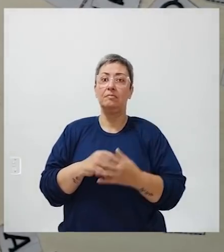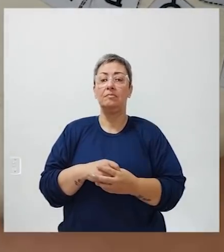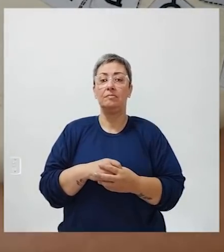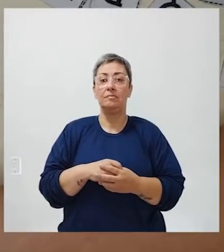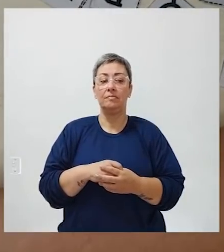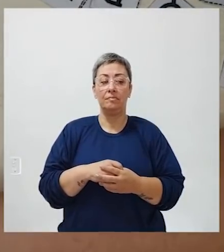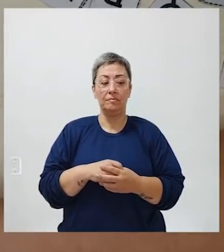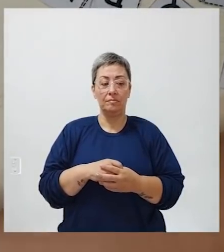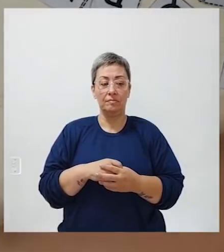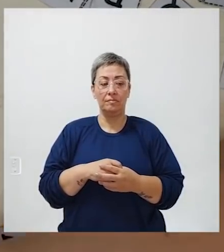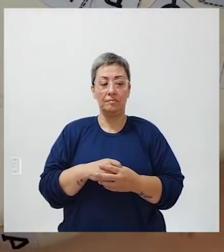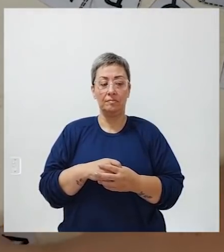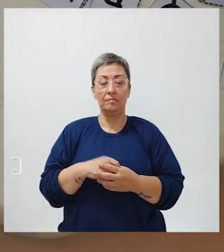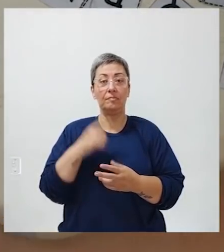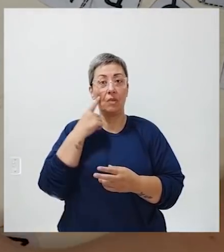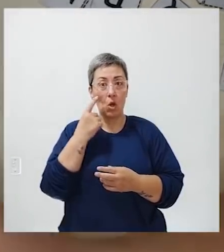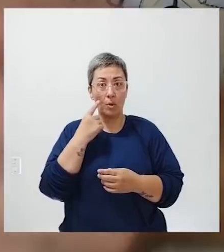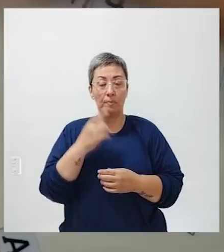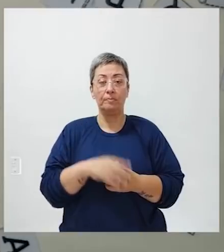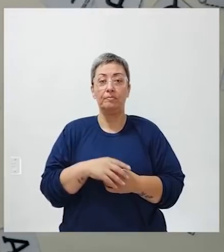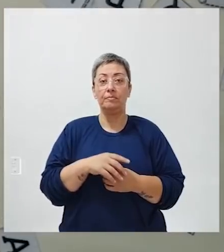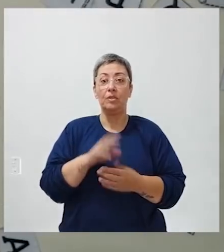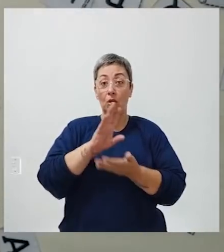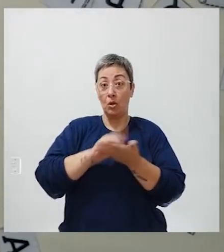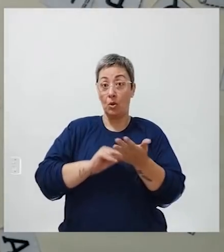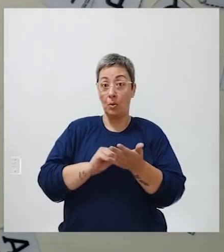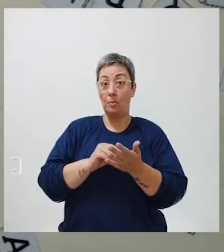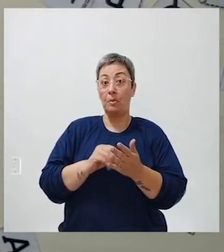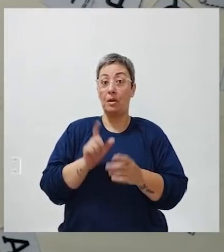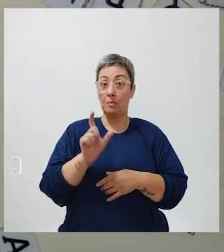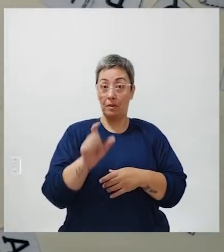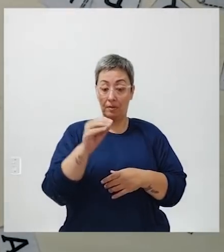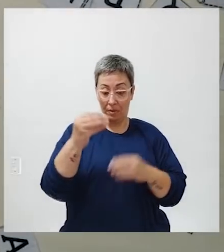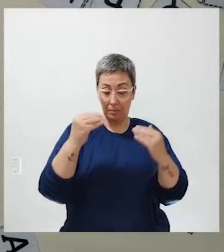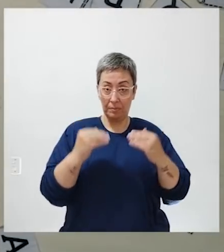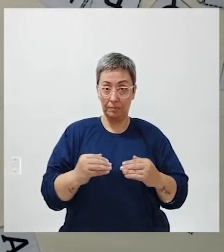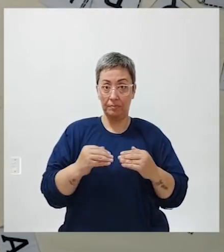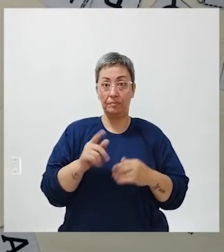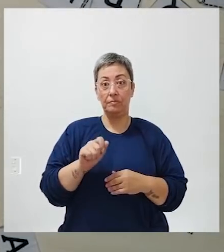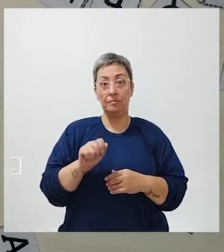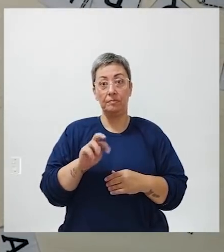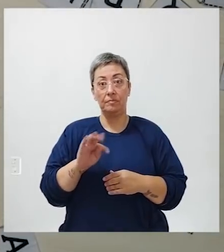3. Ó. Copia essa palavrinha aqui embaixo, Arthur.